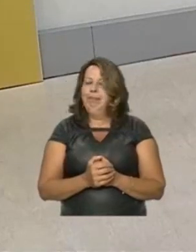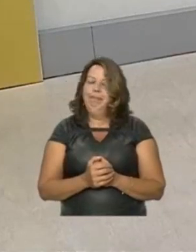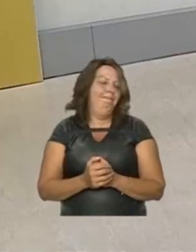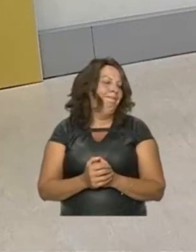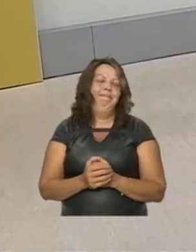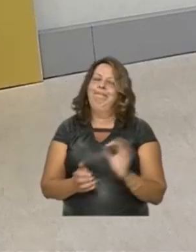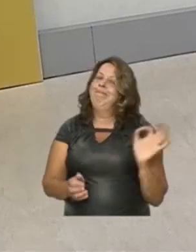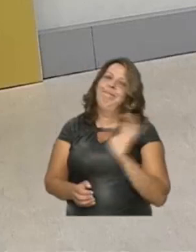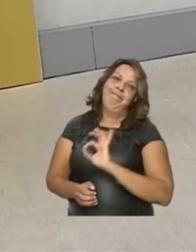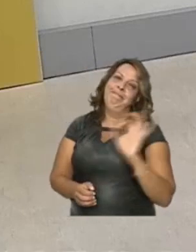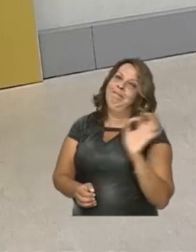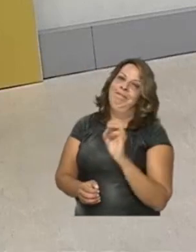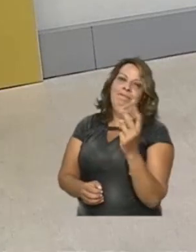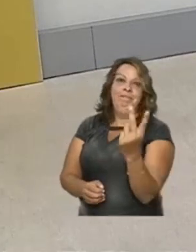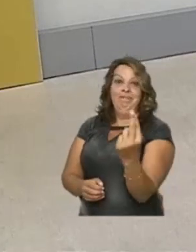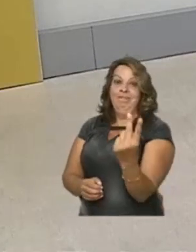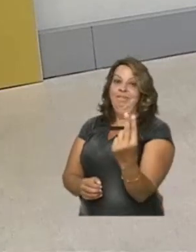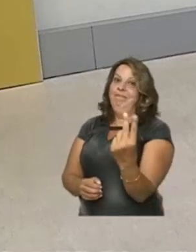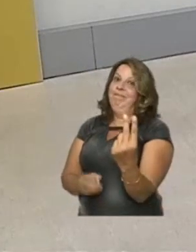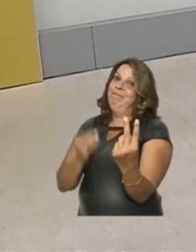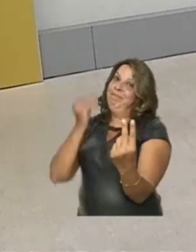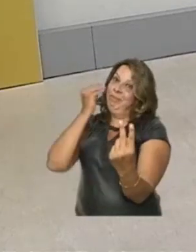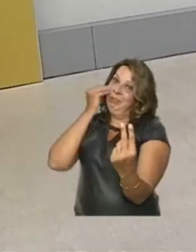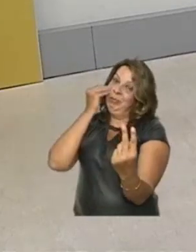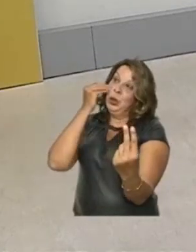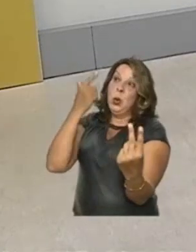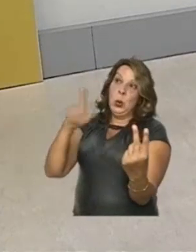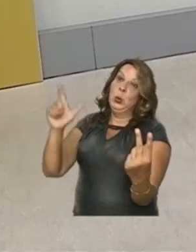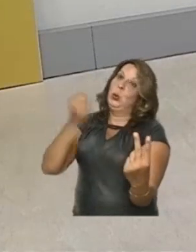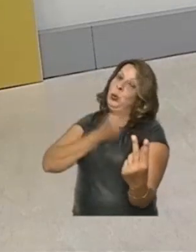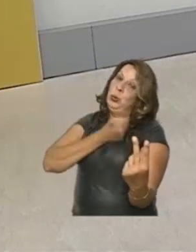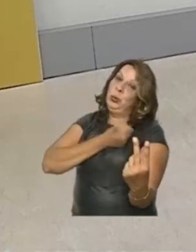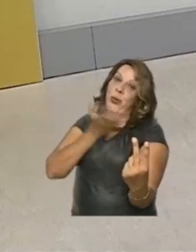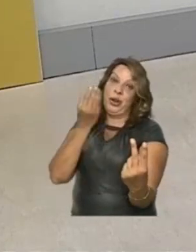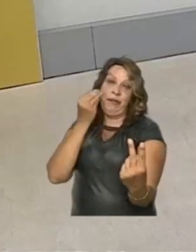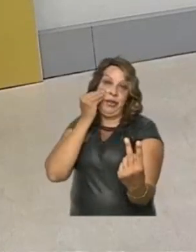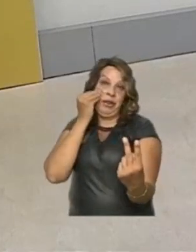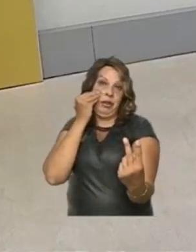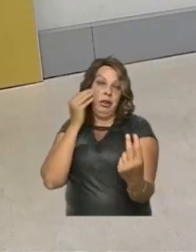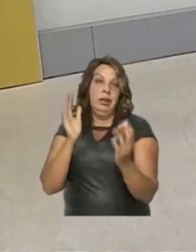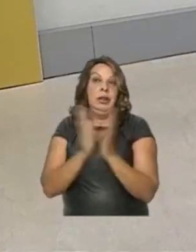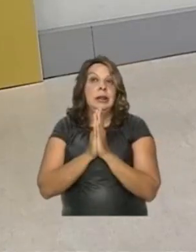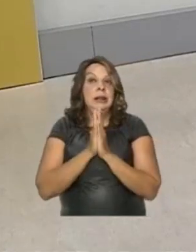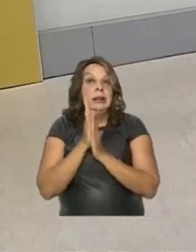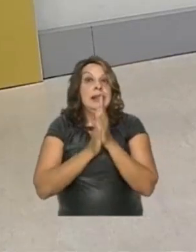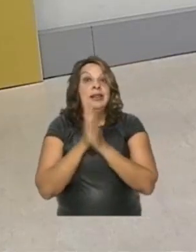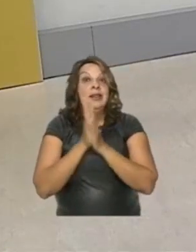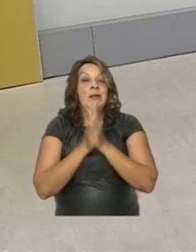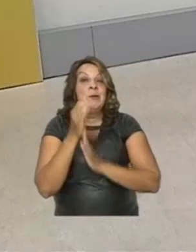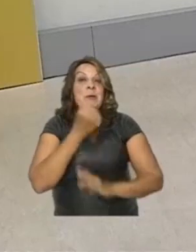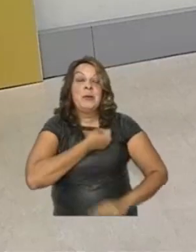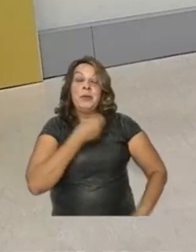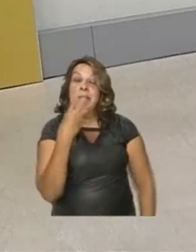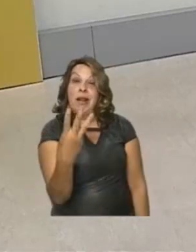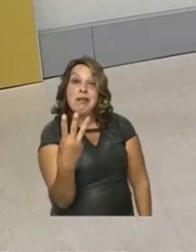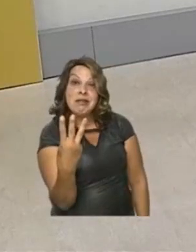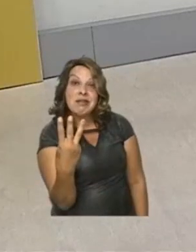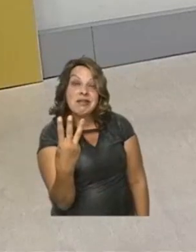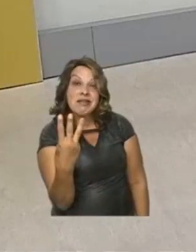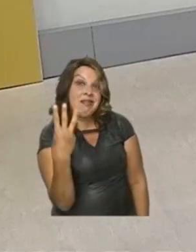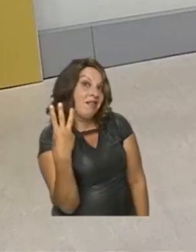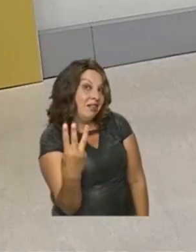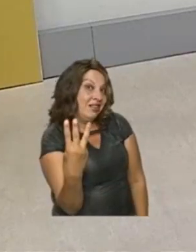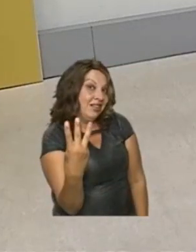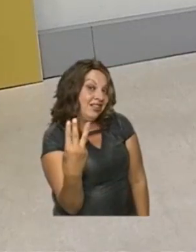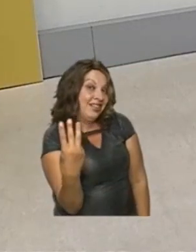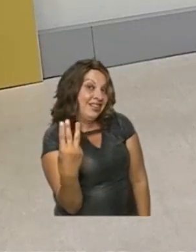Nada acontece, permanecem os dois, gente, na disputa. Chama mais uma, Beth, vamos nessa. Olha o número 3, número 3,